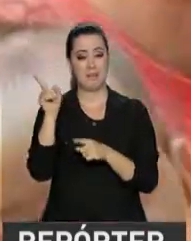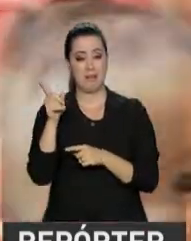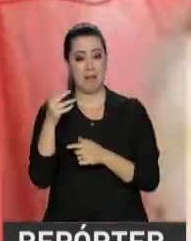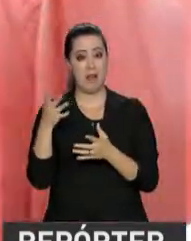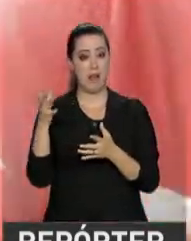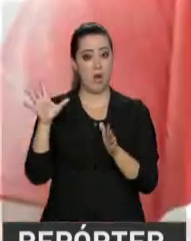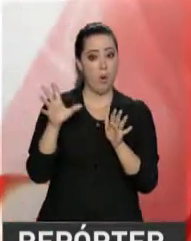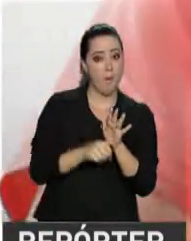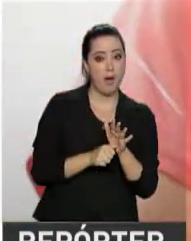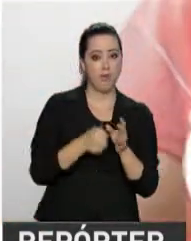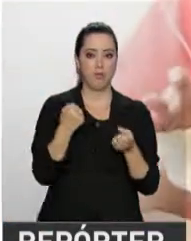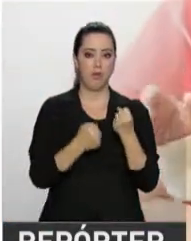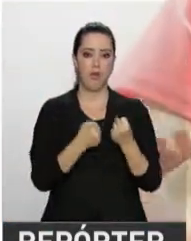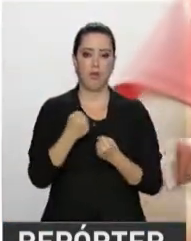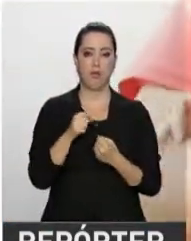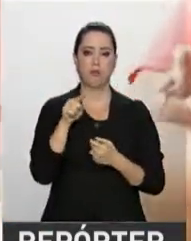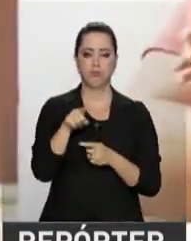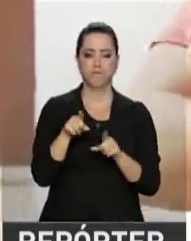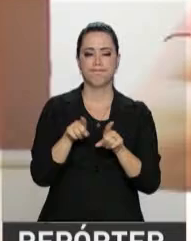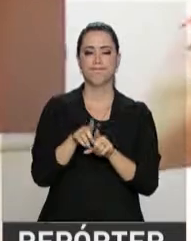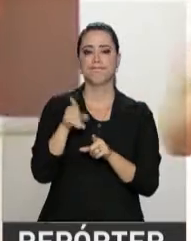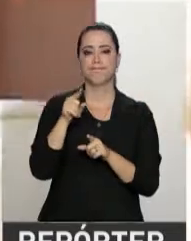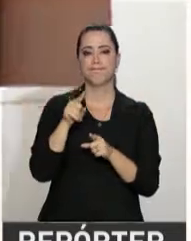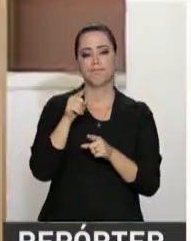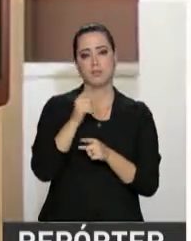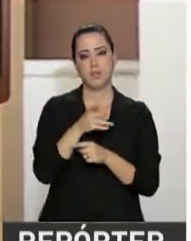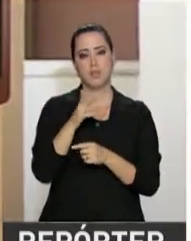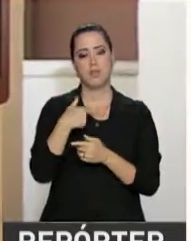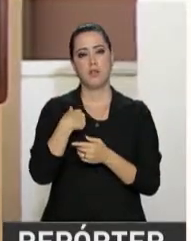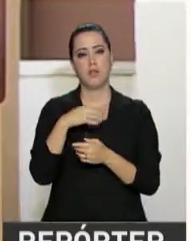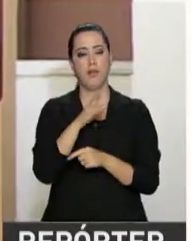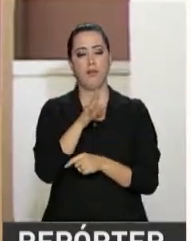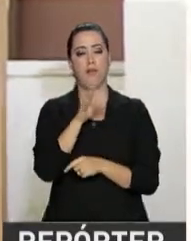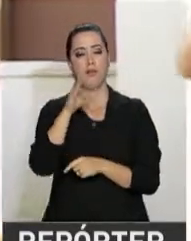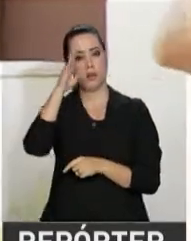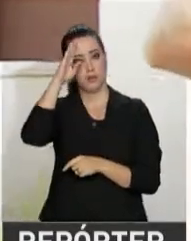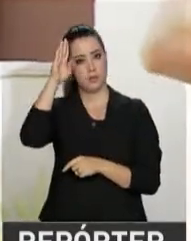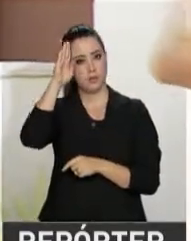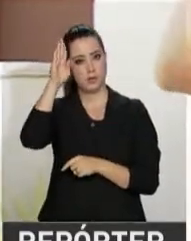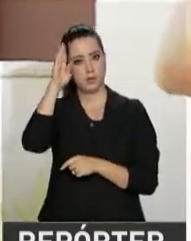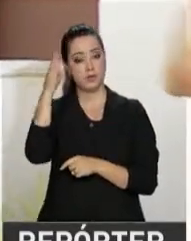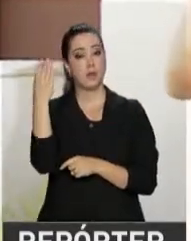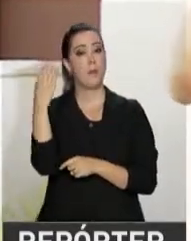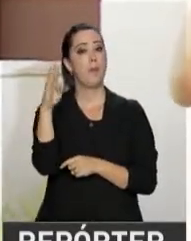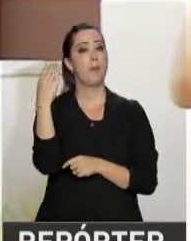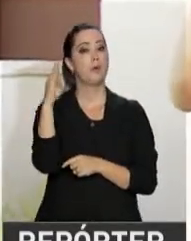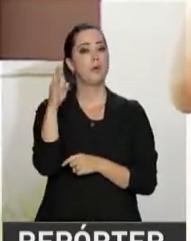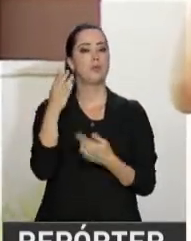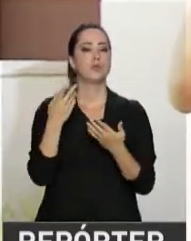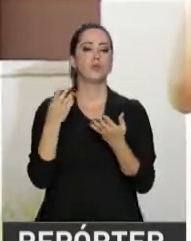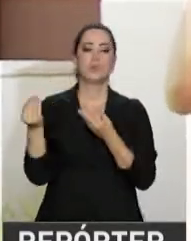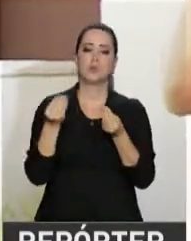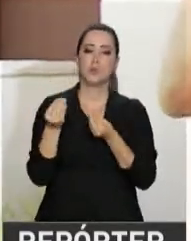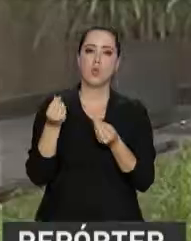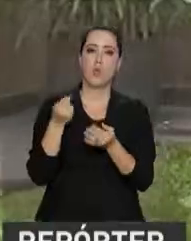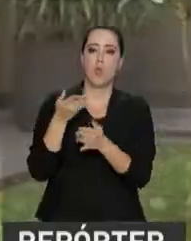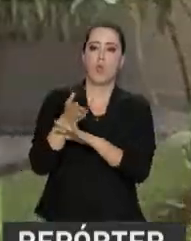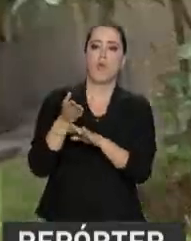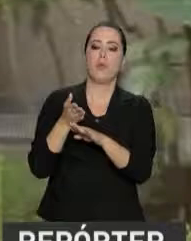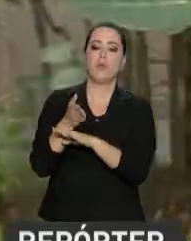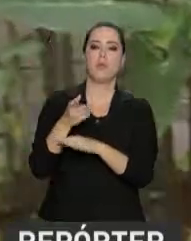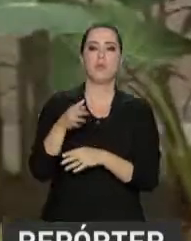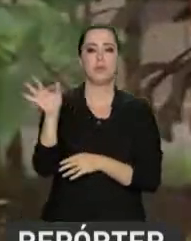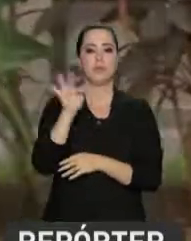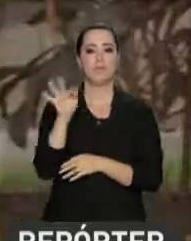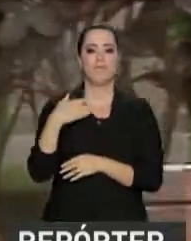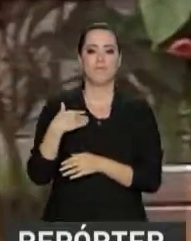ela estava terminando a faculdade de biologia mas já não tinha dinheiro para frequentar a universidade quando a